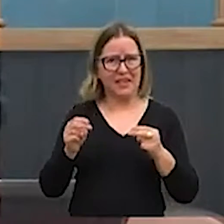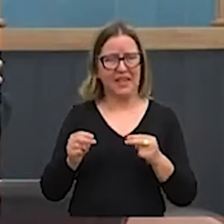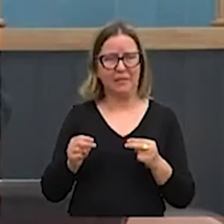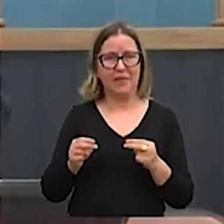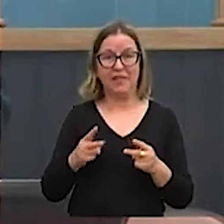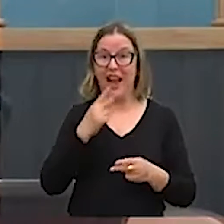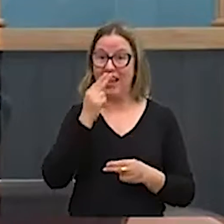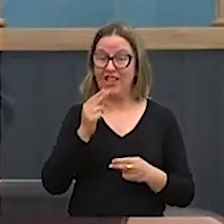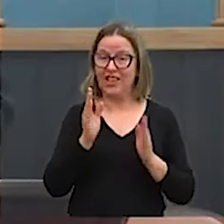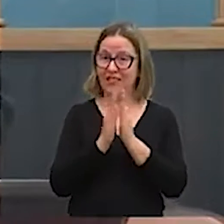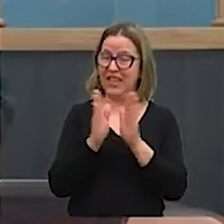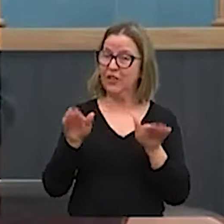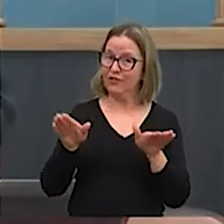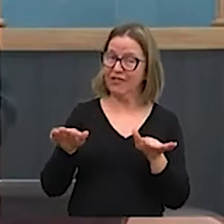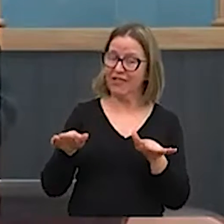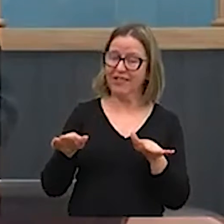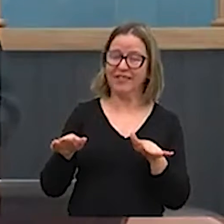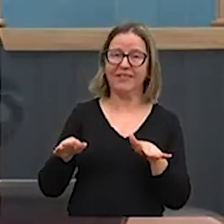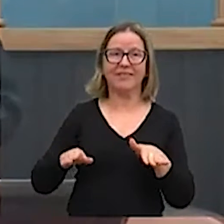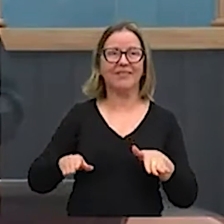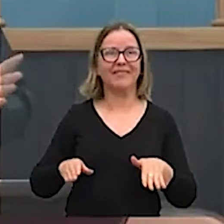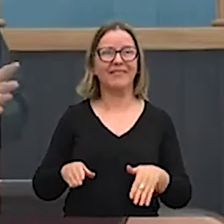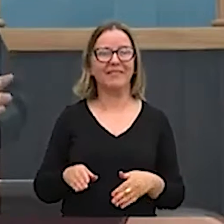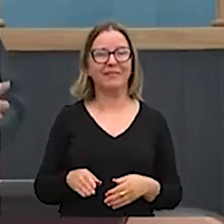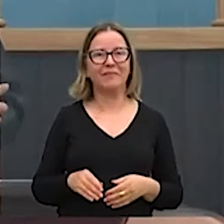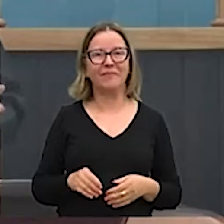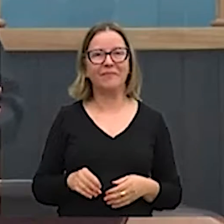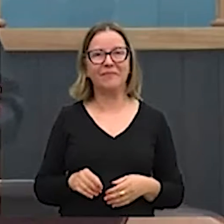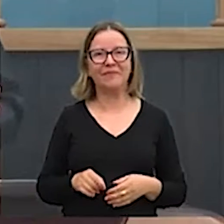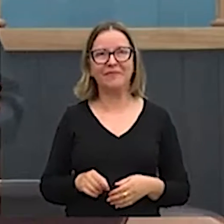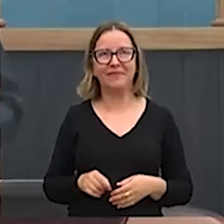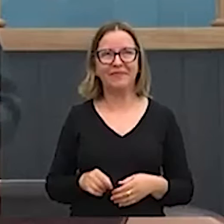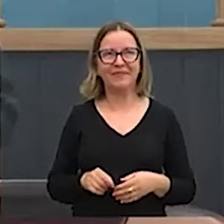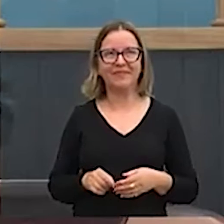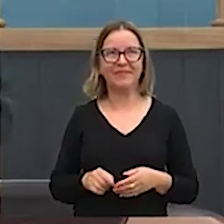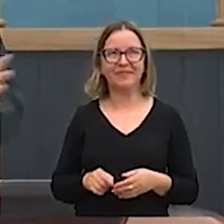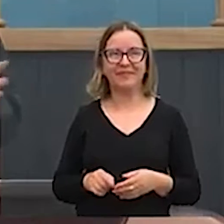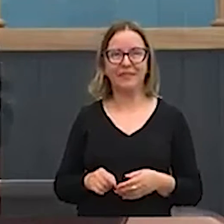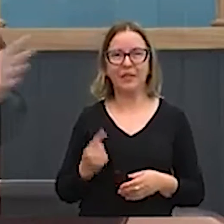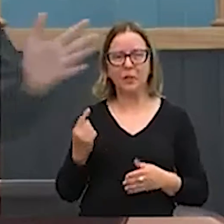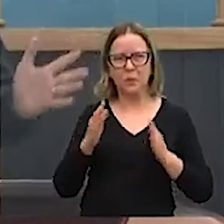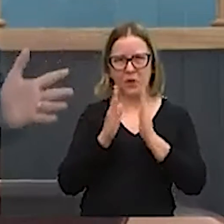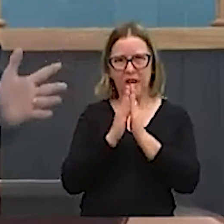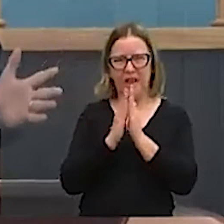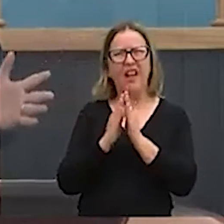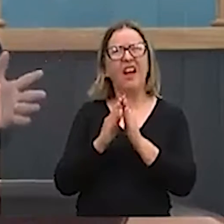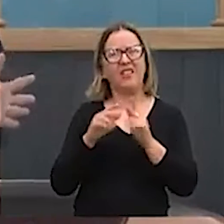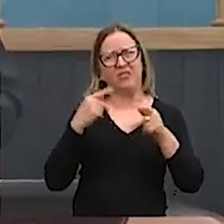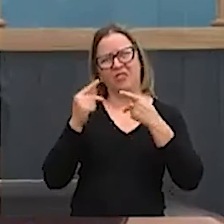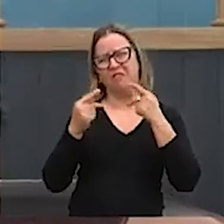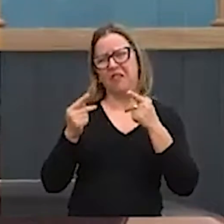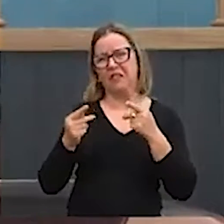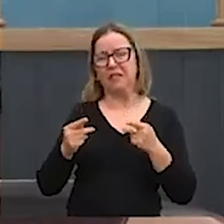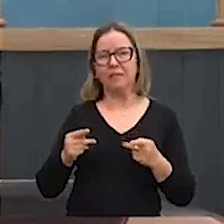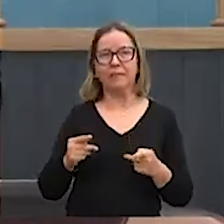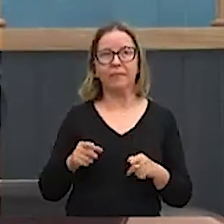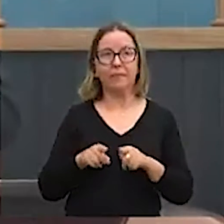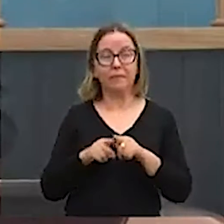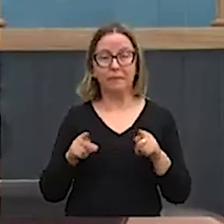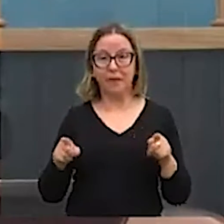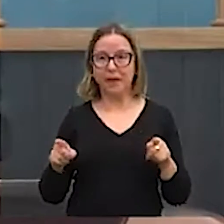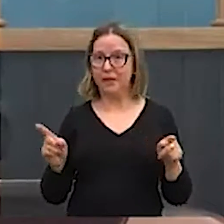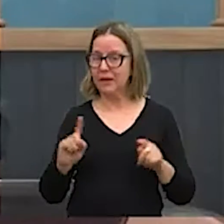ter sido um anjo que falou, mas